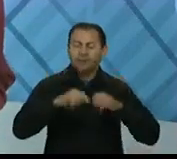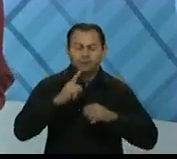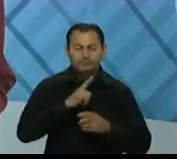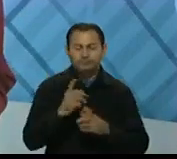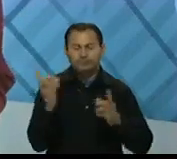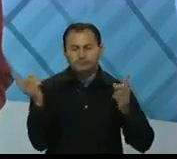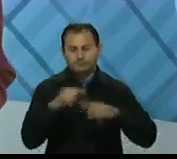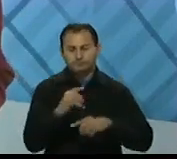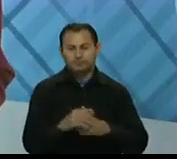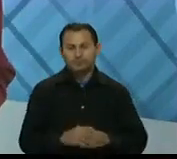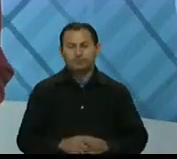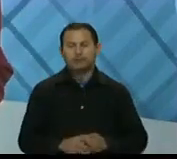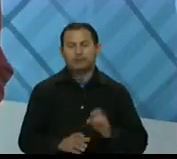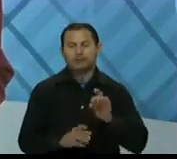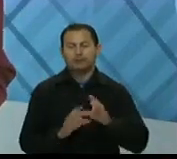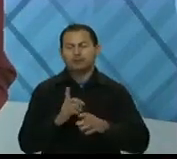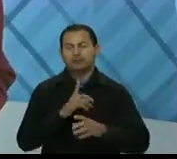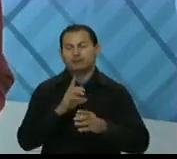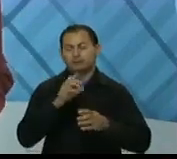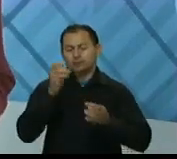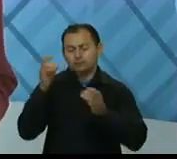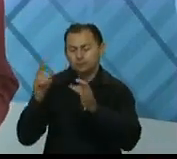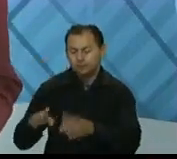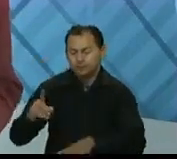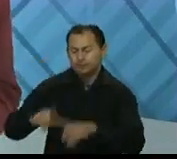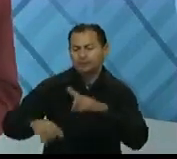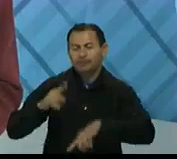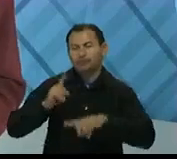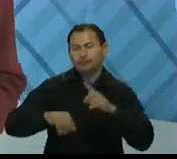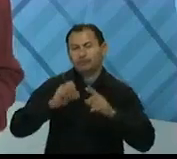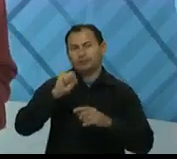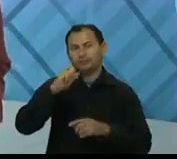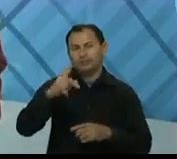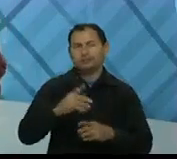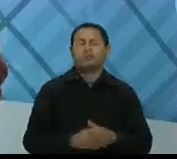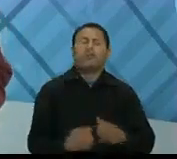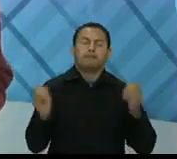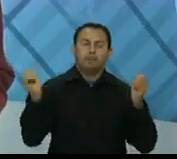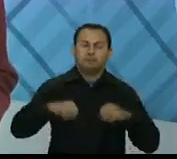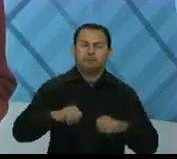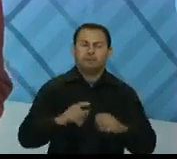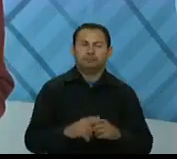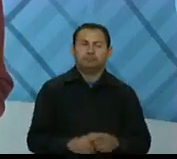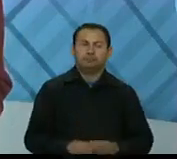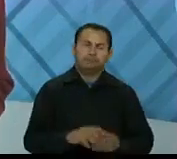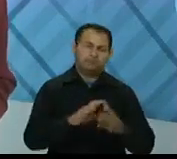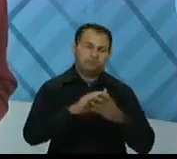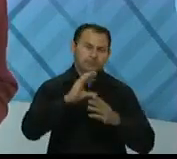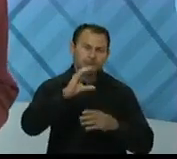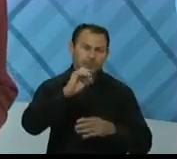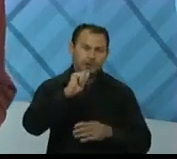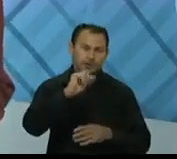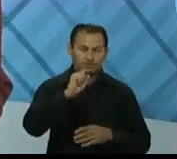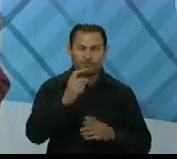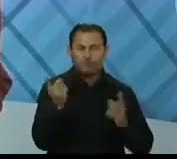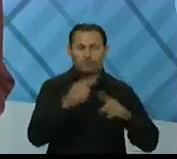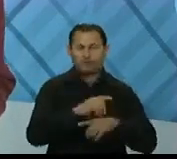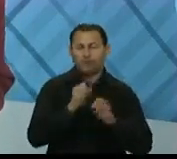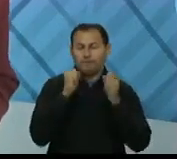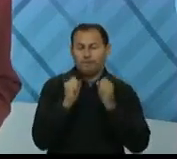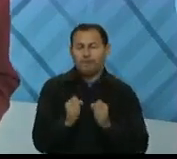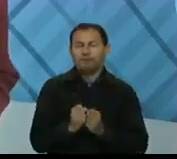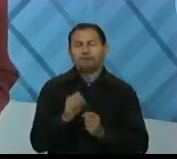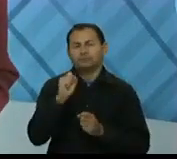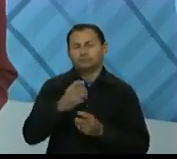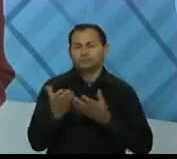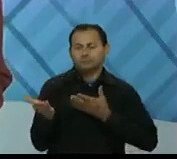meu contradomínio sobre elementos, como aconteceu naquela outra situação? É possível. No caso do contradomínio, ele pode